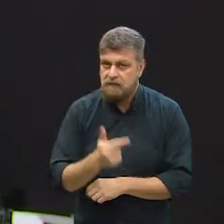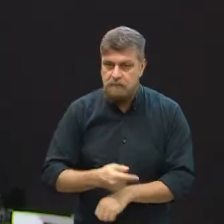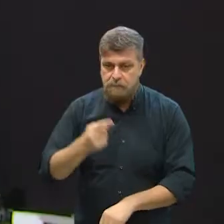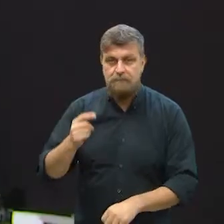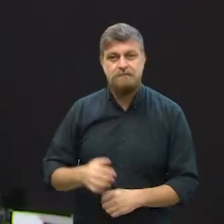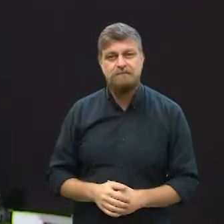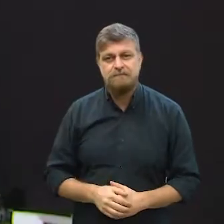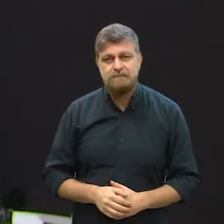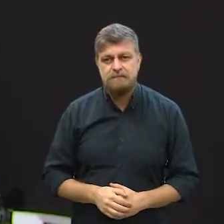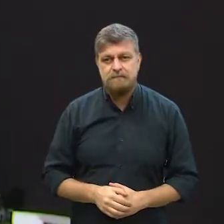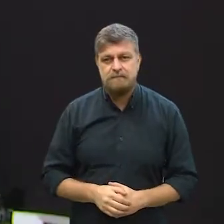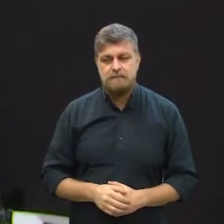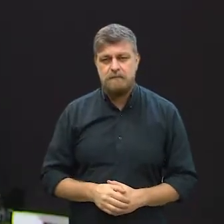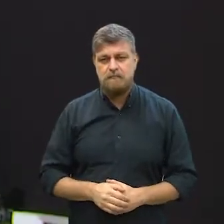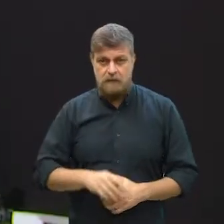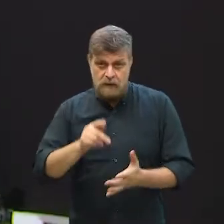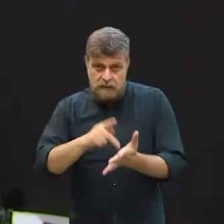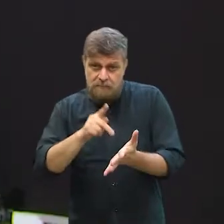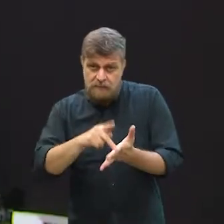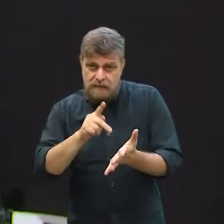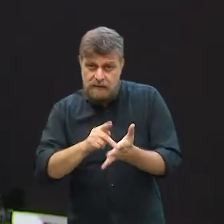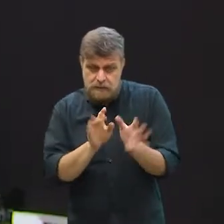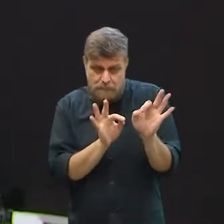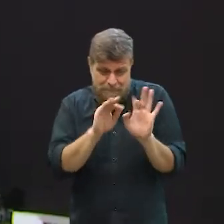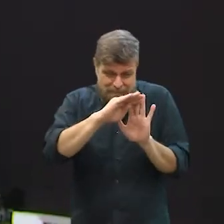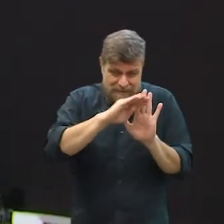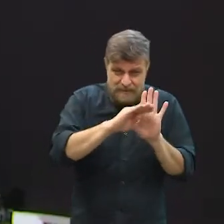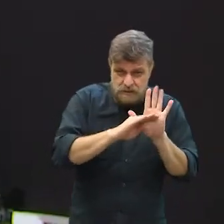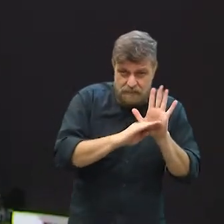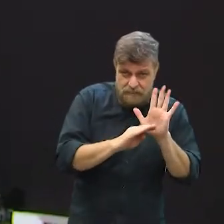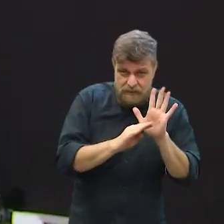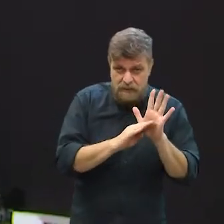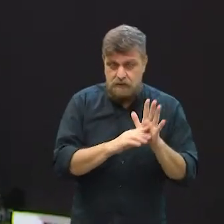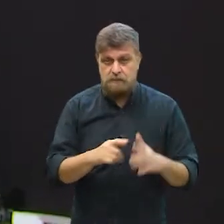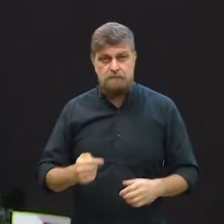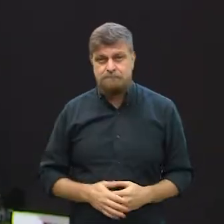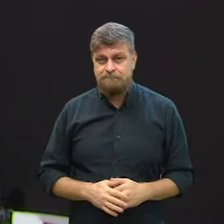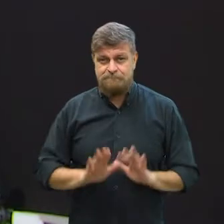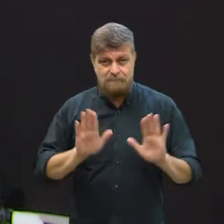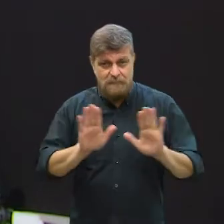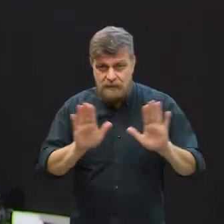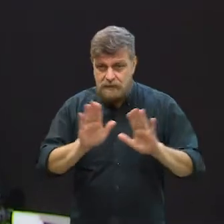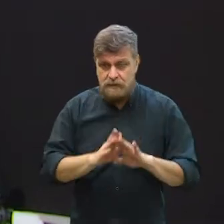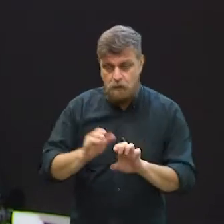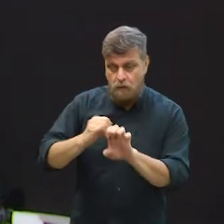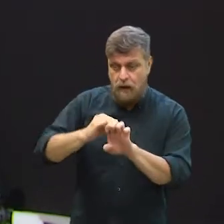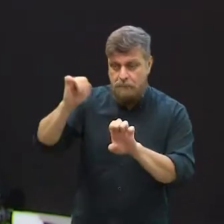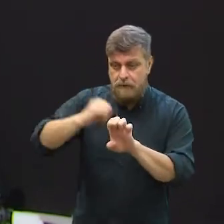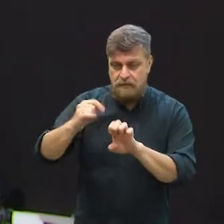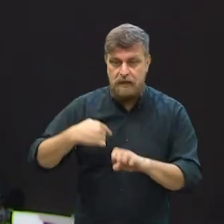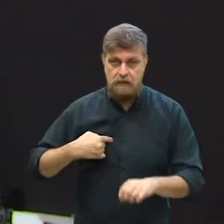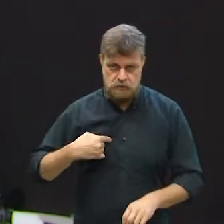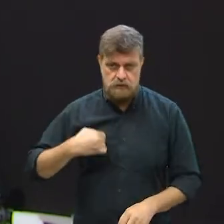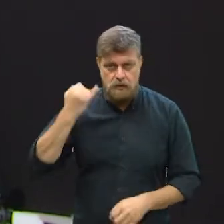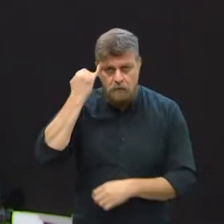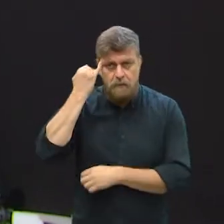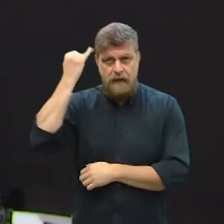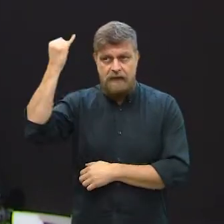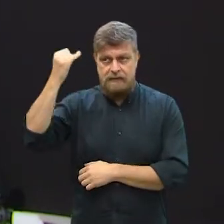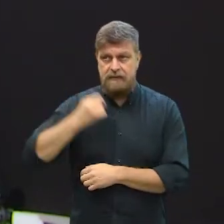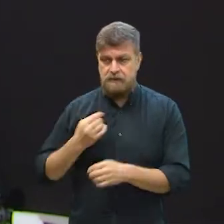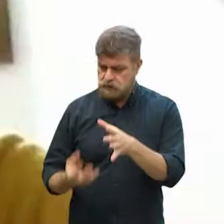teve? Não, na verdade, planejamento como negócio, não, nem como planejamento de empreender, assim, eu tinha a ideia de algum